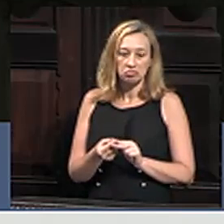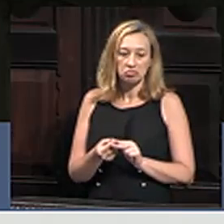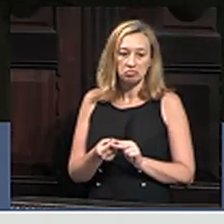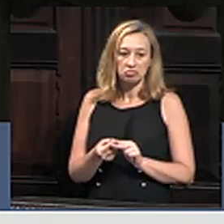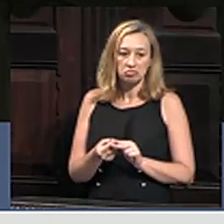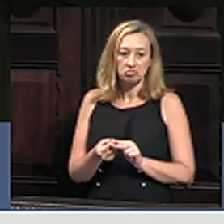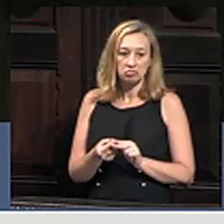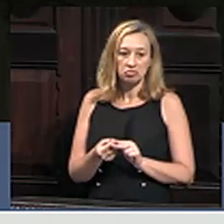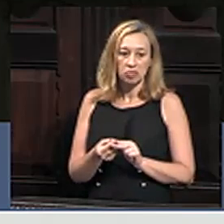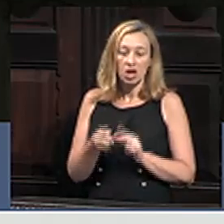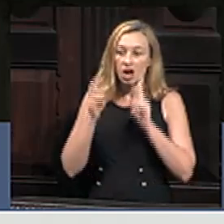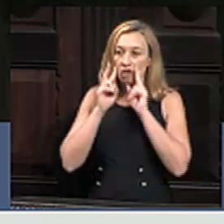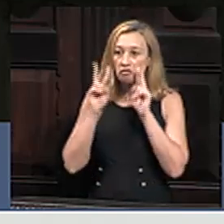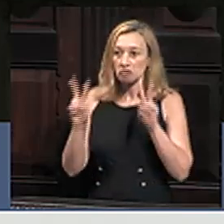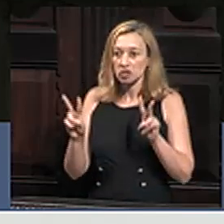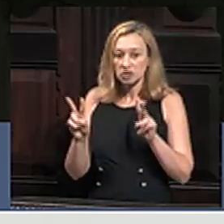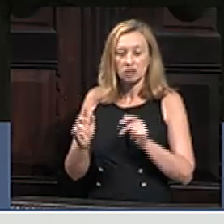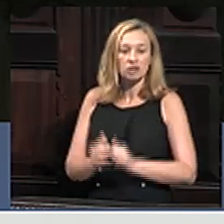ela visa